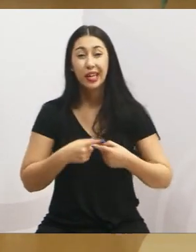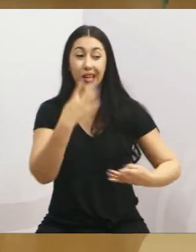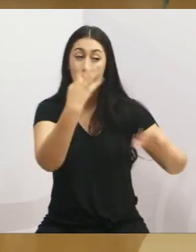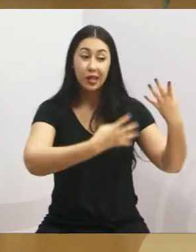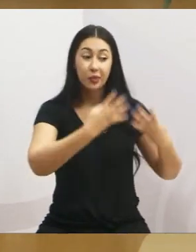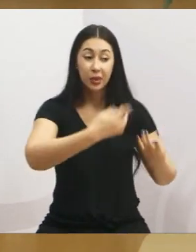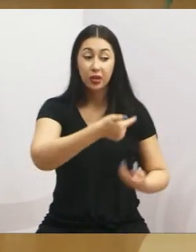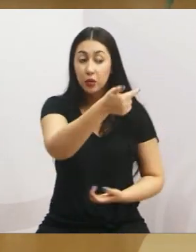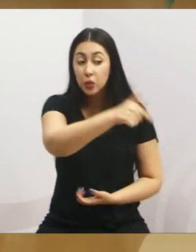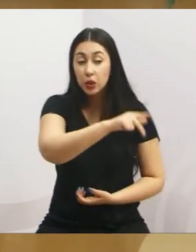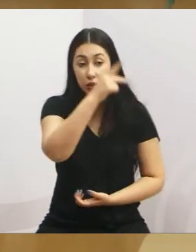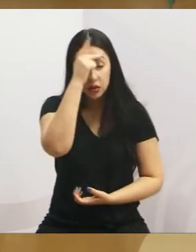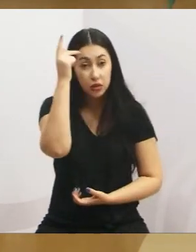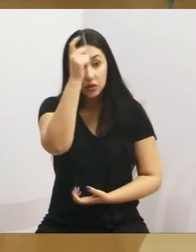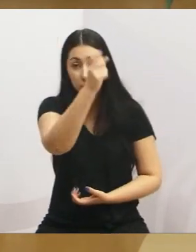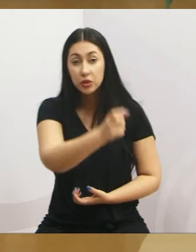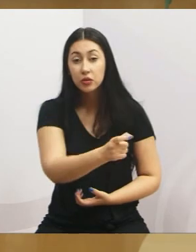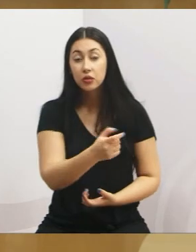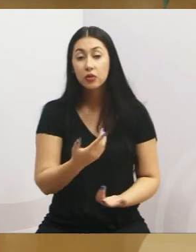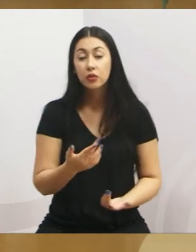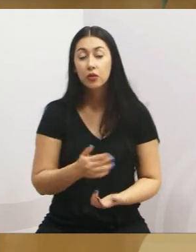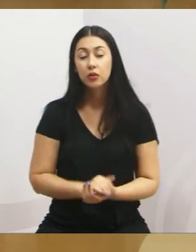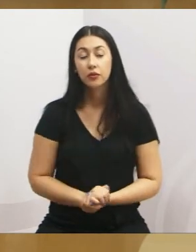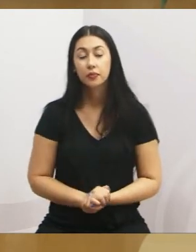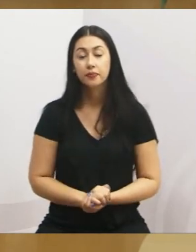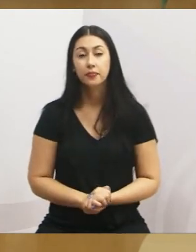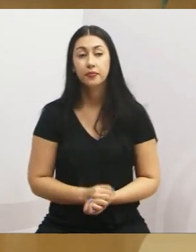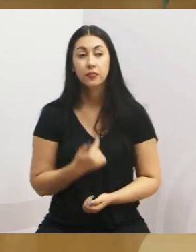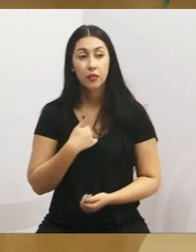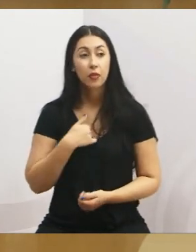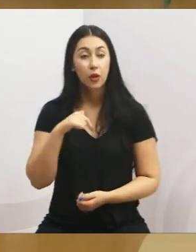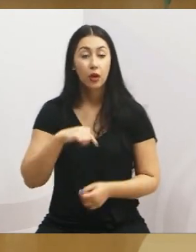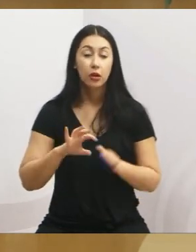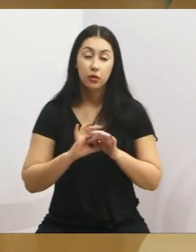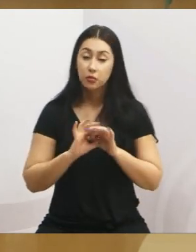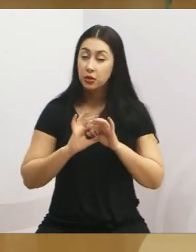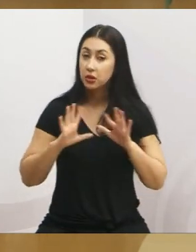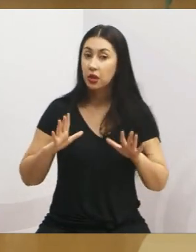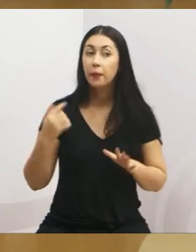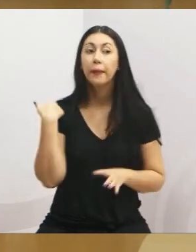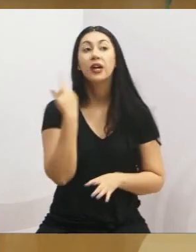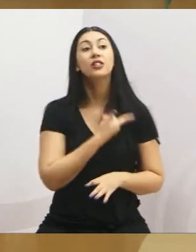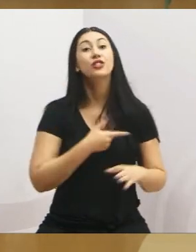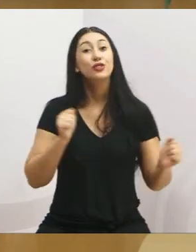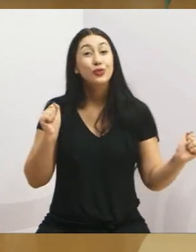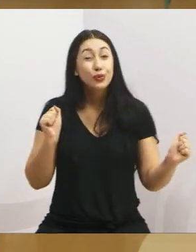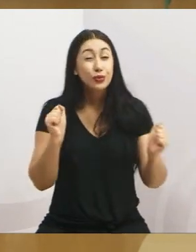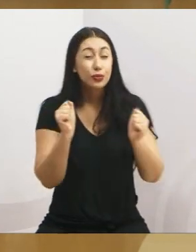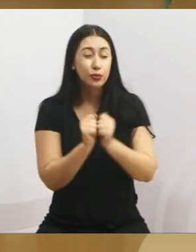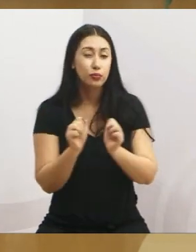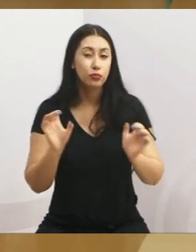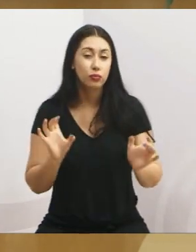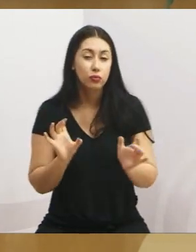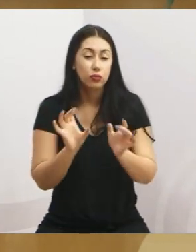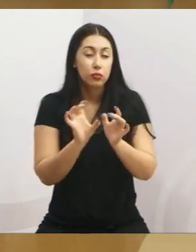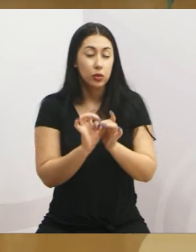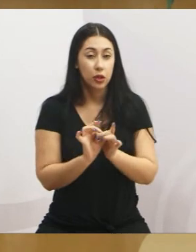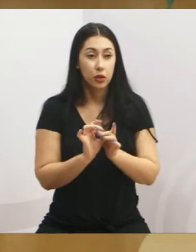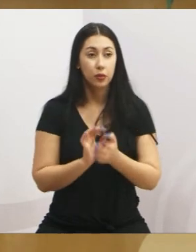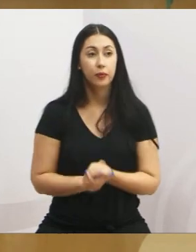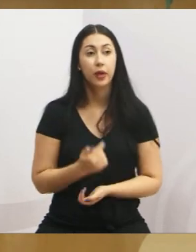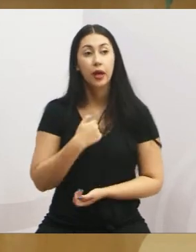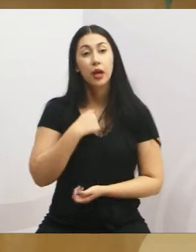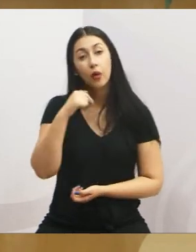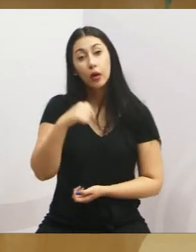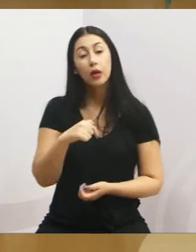terceiros. Então, eu acho que fico aqui à disposição para unirmos forças. Eu aqui